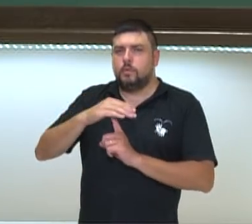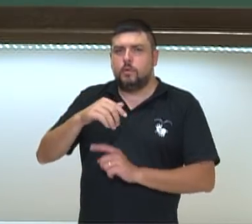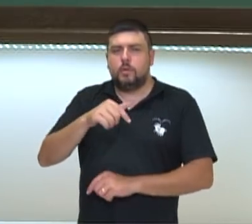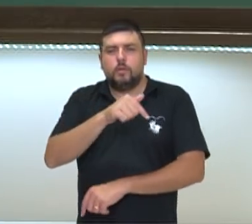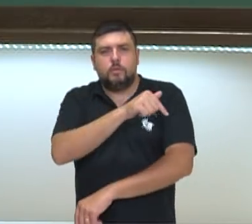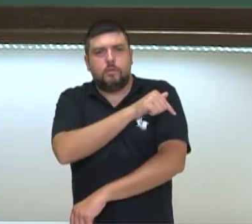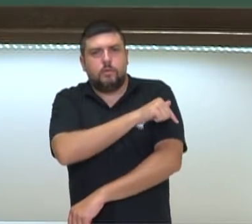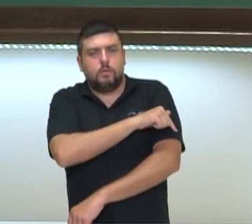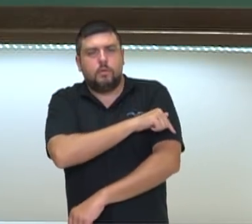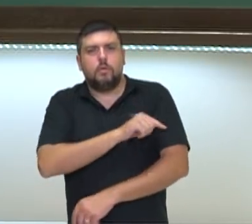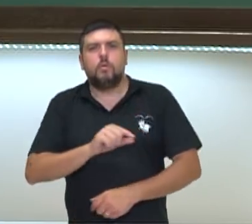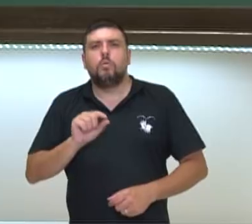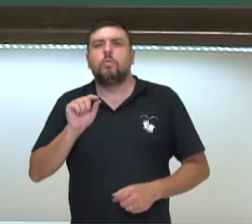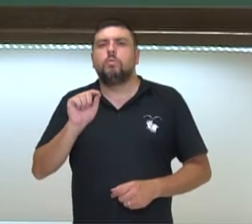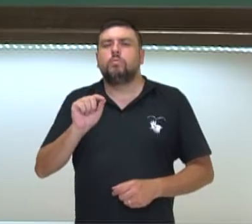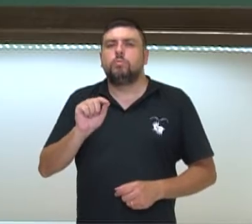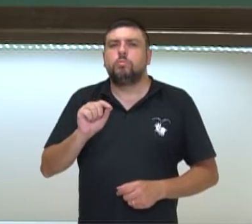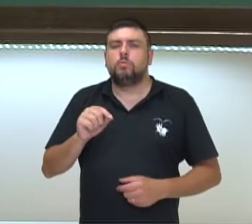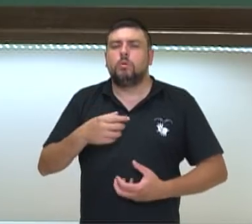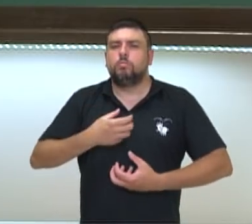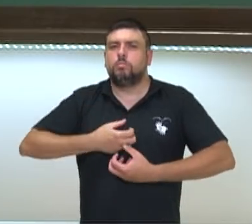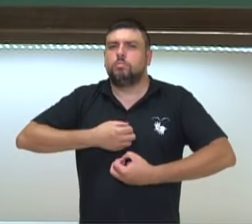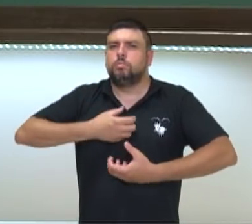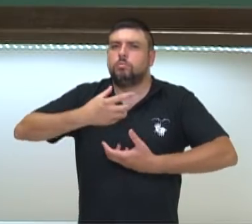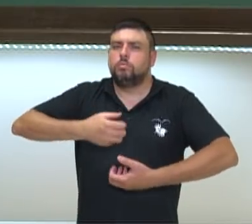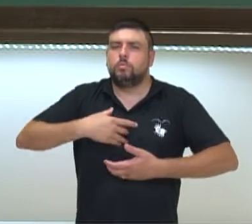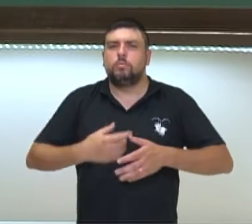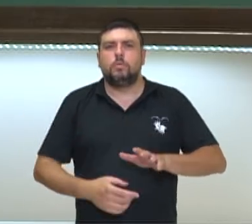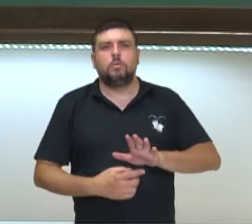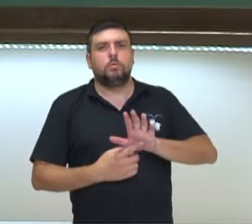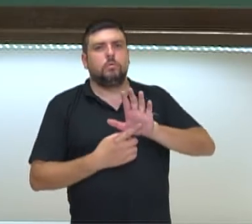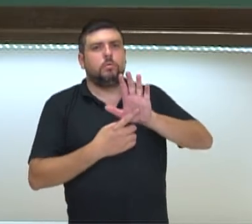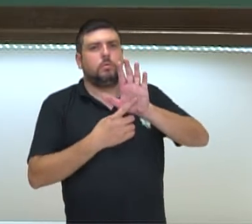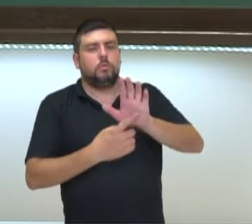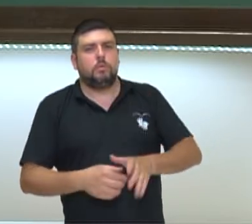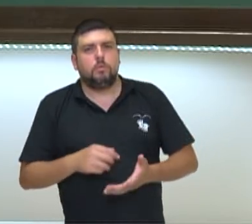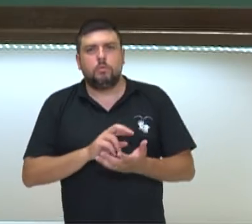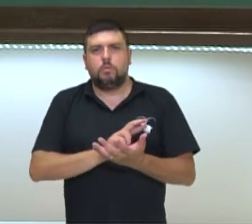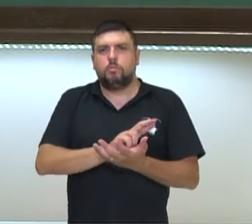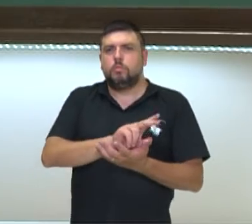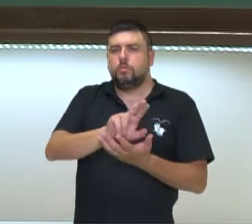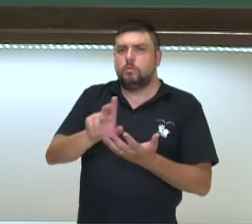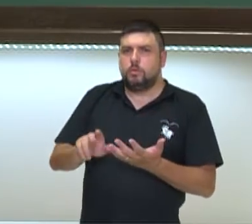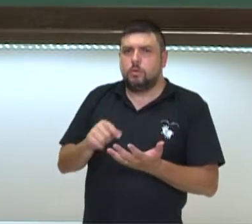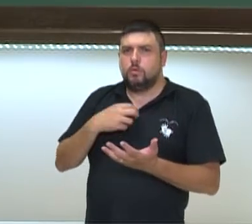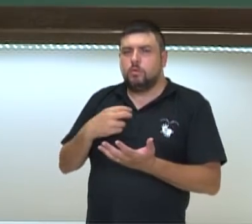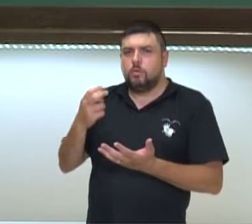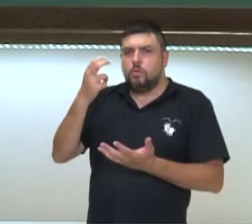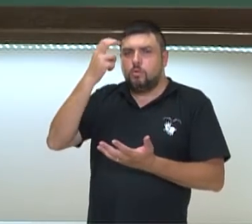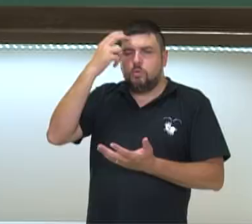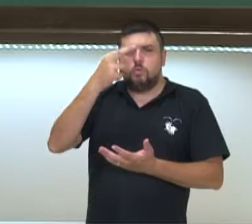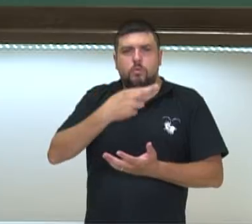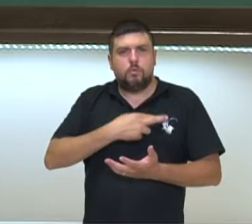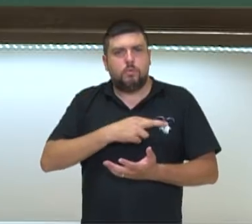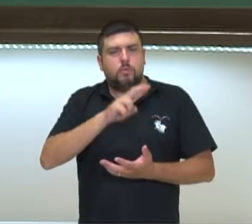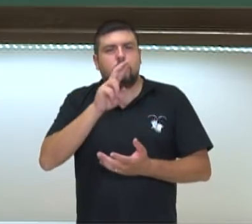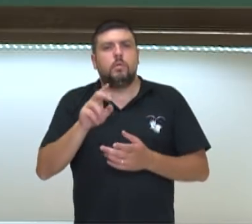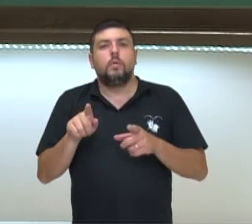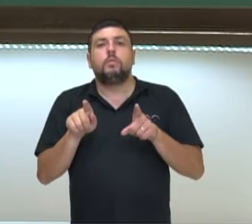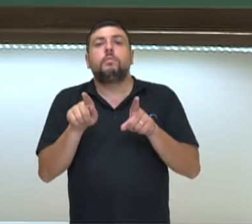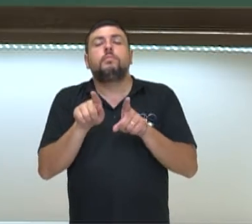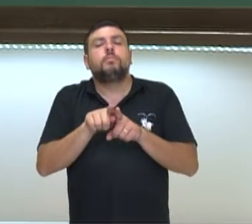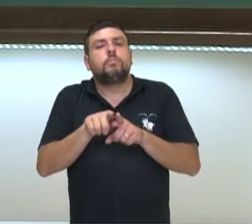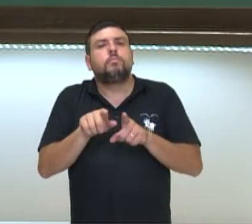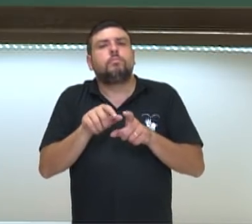sobre as diferentes expressões e manifestações ritualísticas das diversas religiões. E estamos